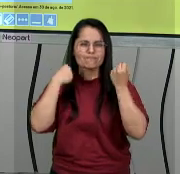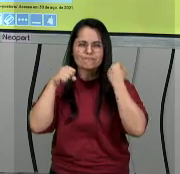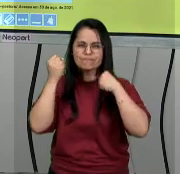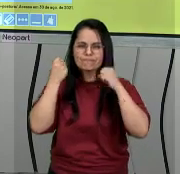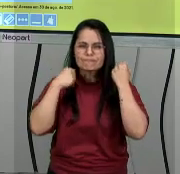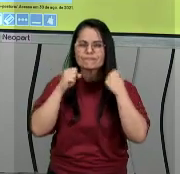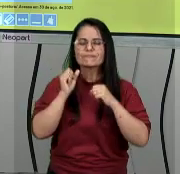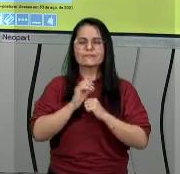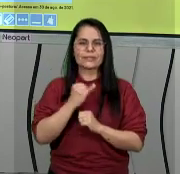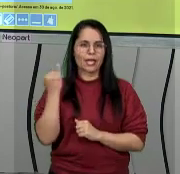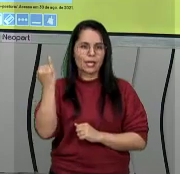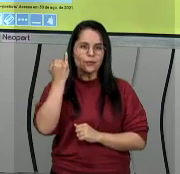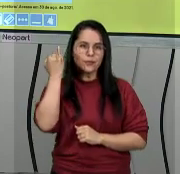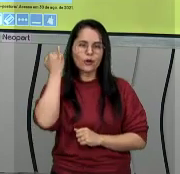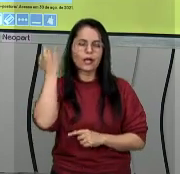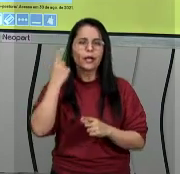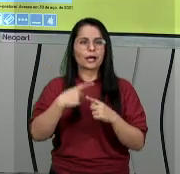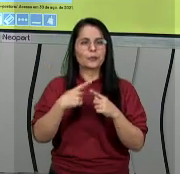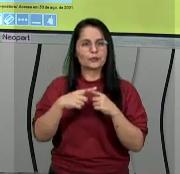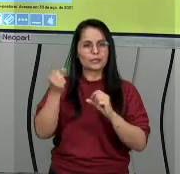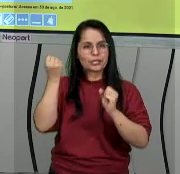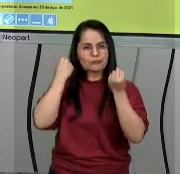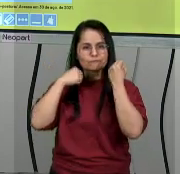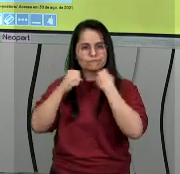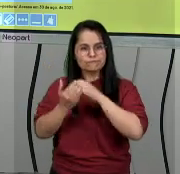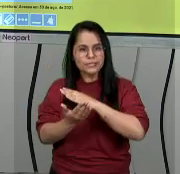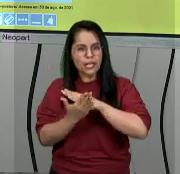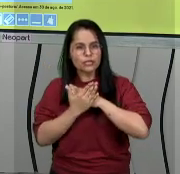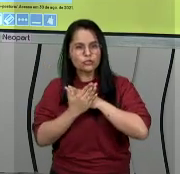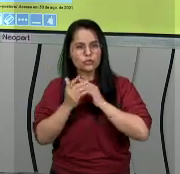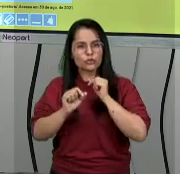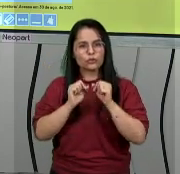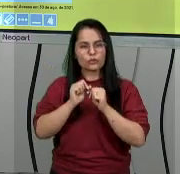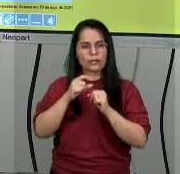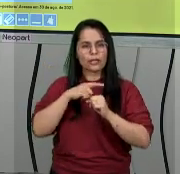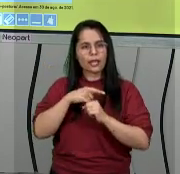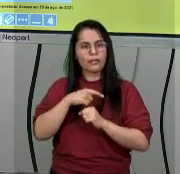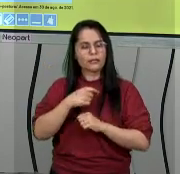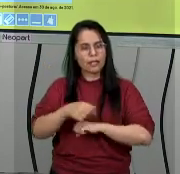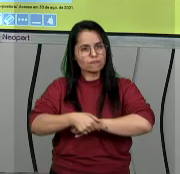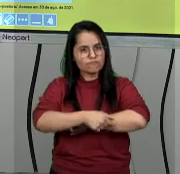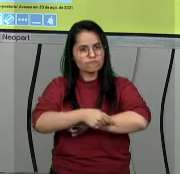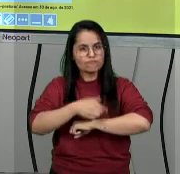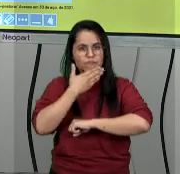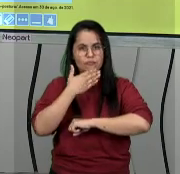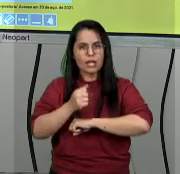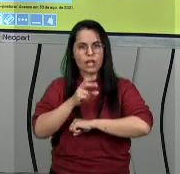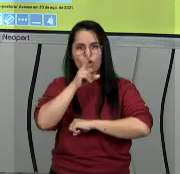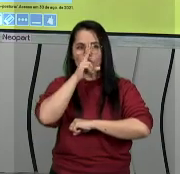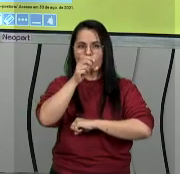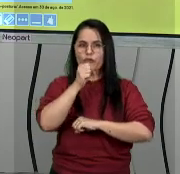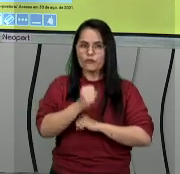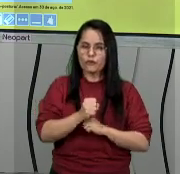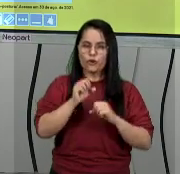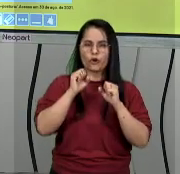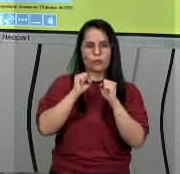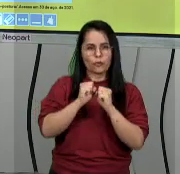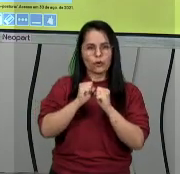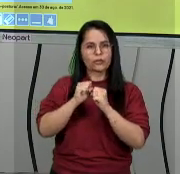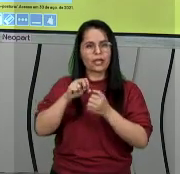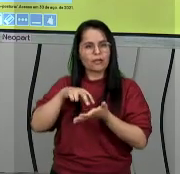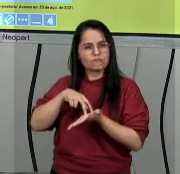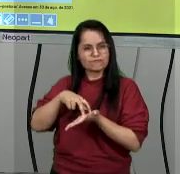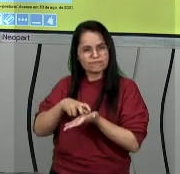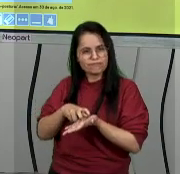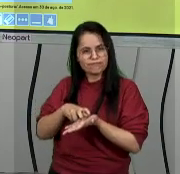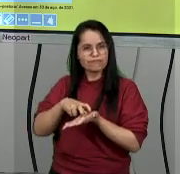física, porque a atividade física nos ajuda a ter resistência muscular para a gente poder abaixar,